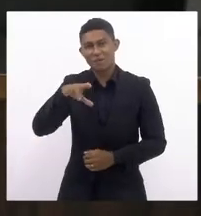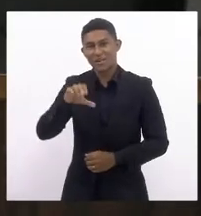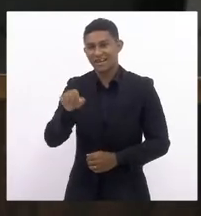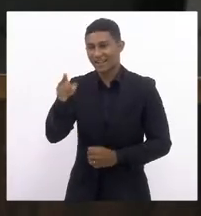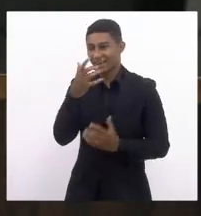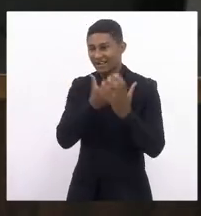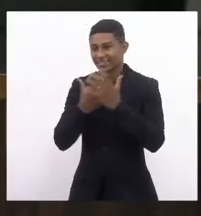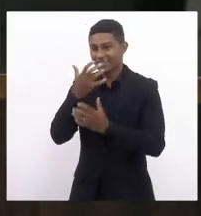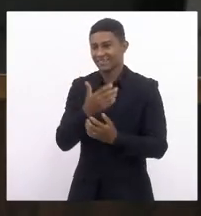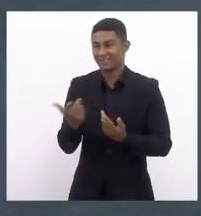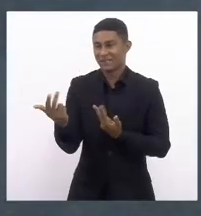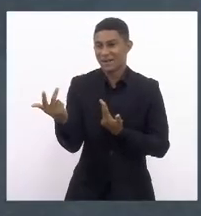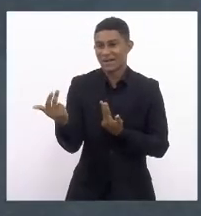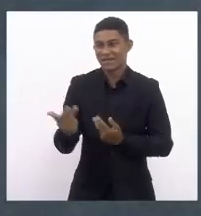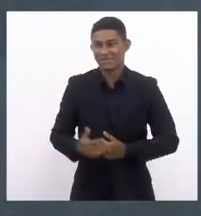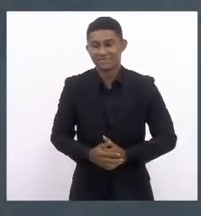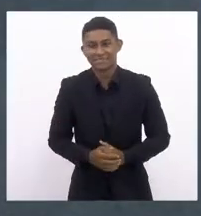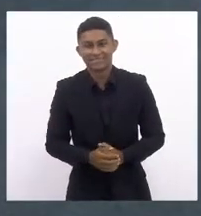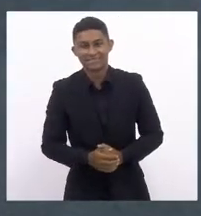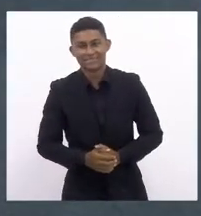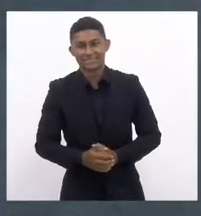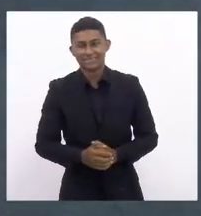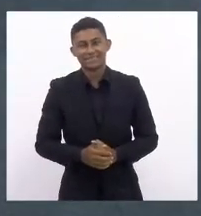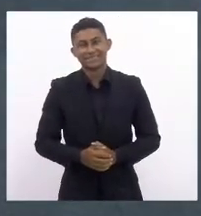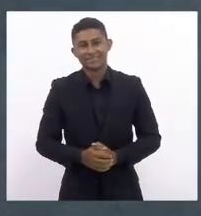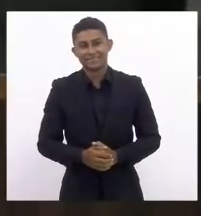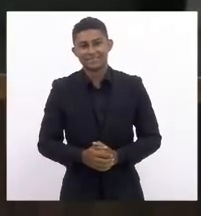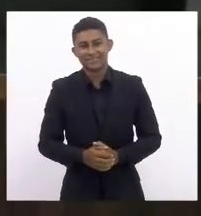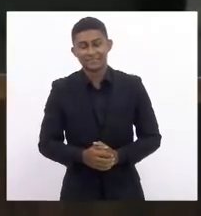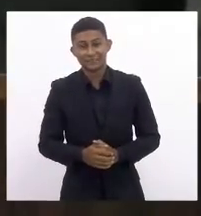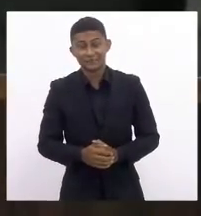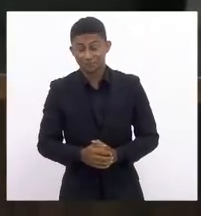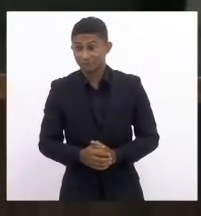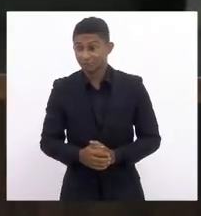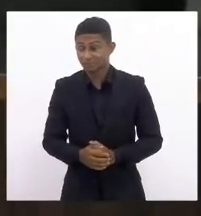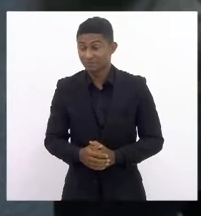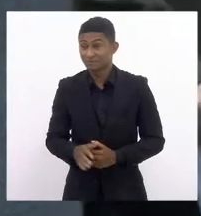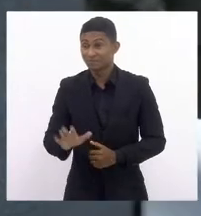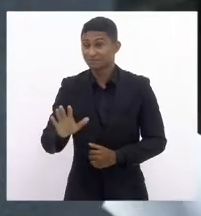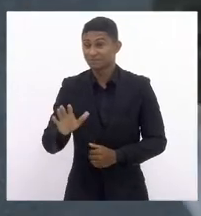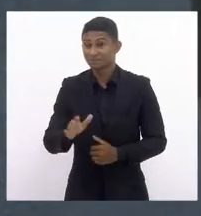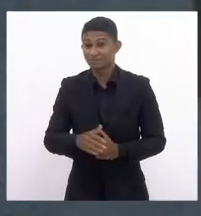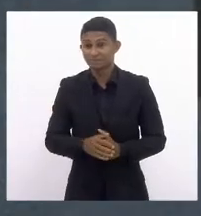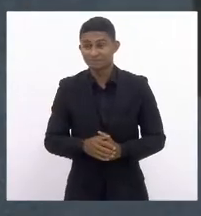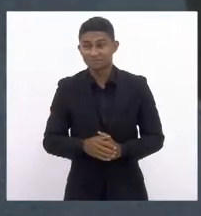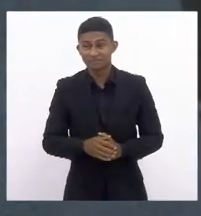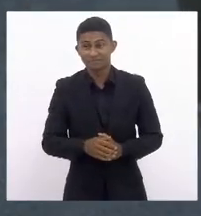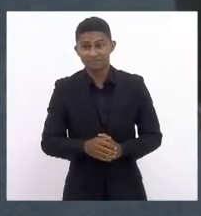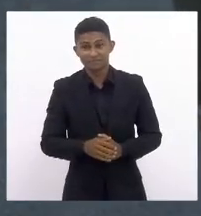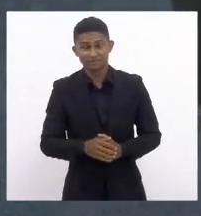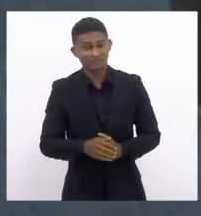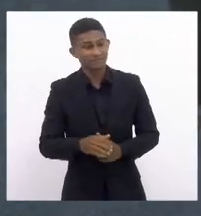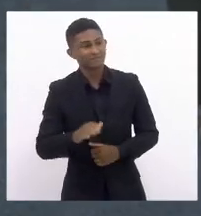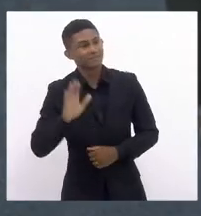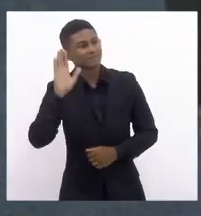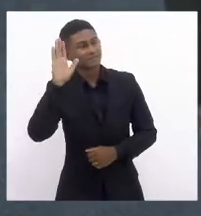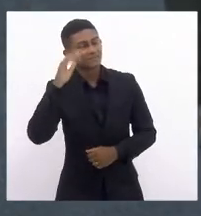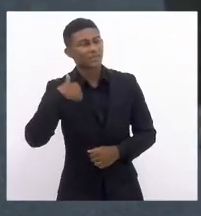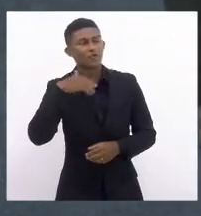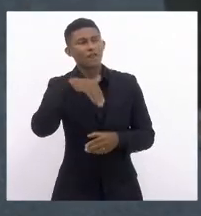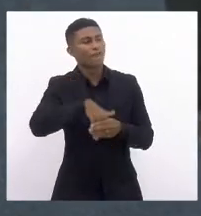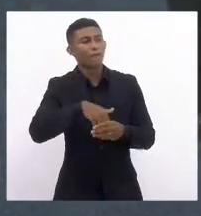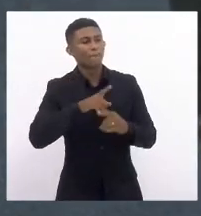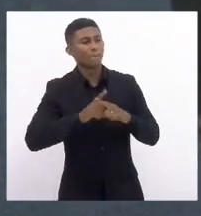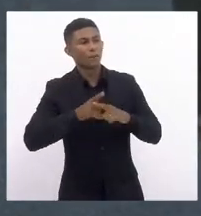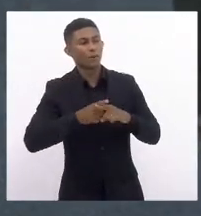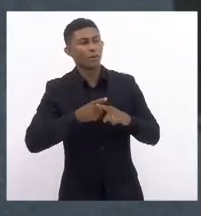Senhor presidente. Senhor presidente. Sim, deputada Renata. Posso fazer, o senhor me permite fazer uma declaração de voto, já